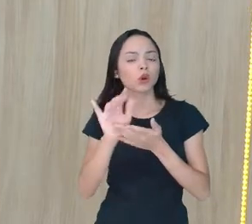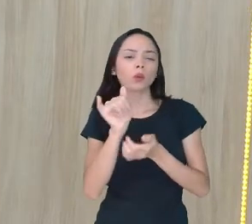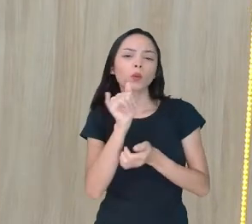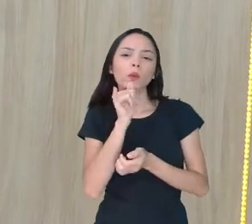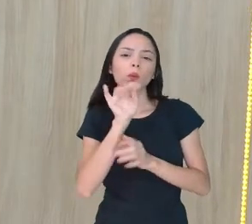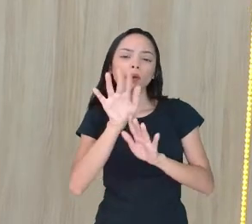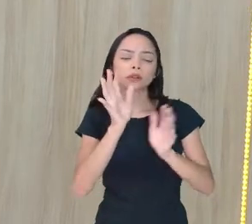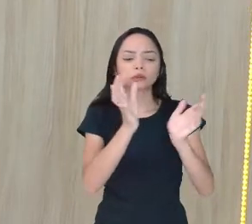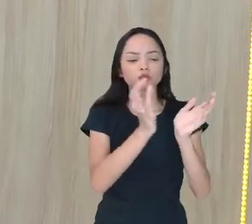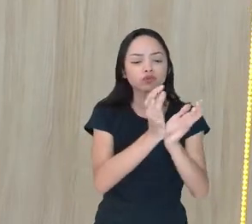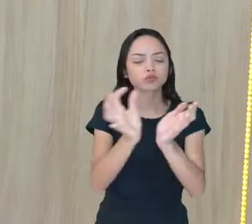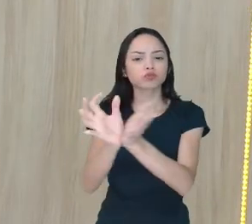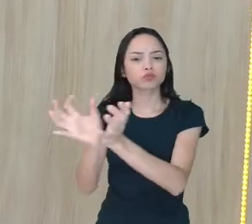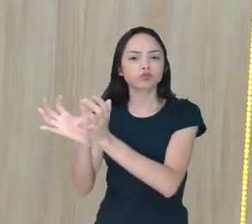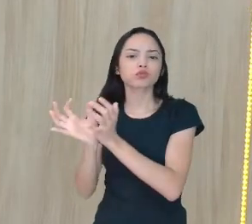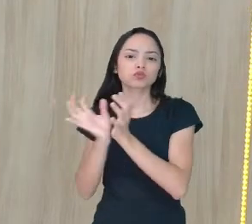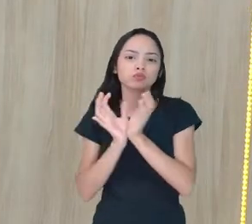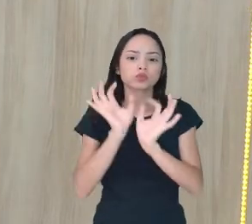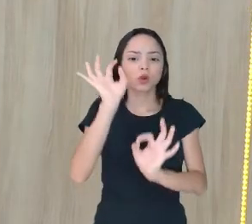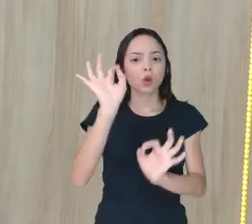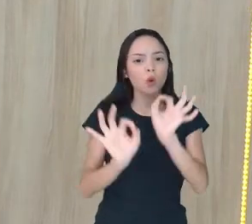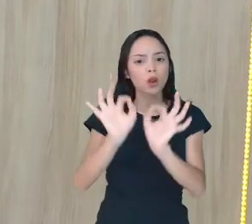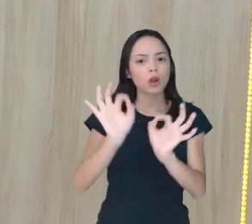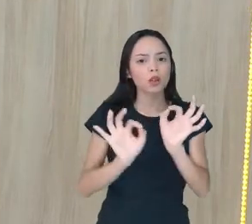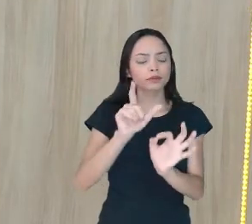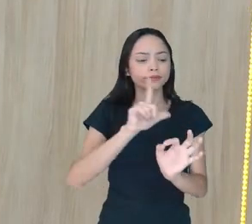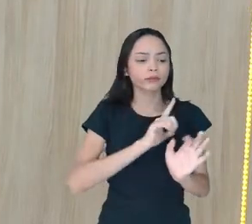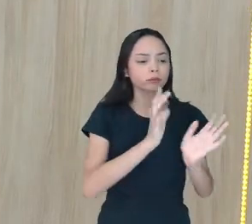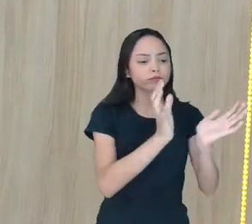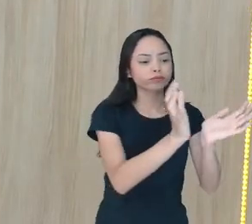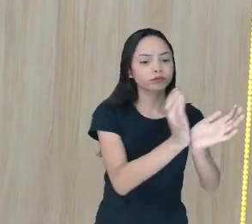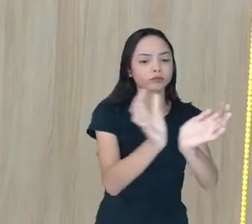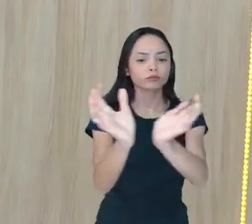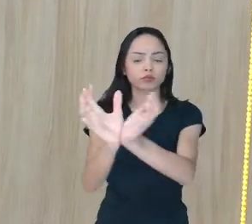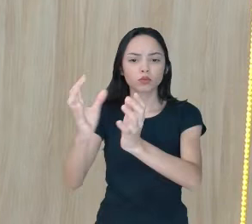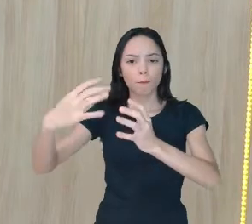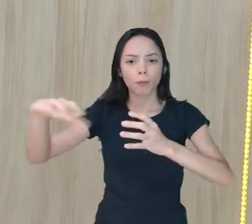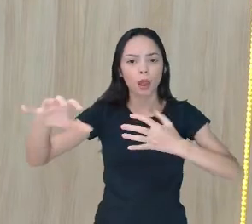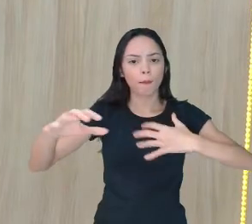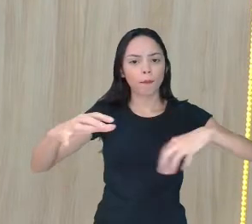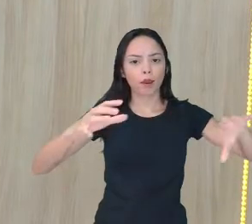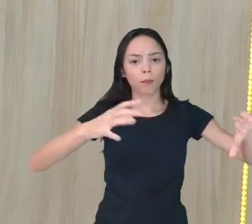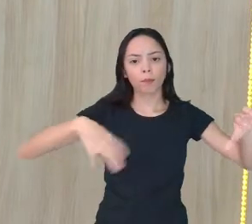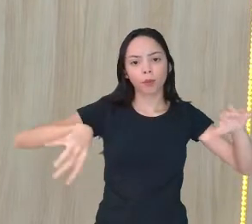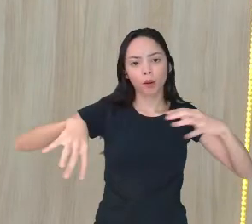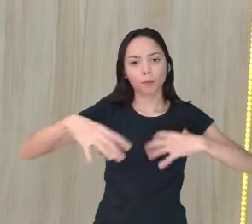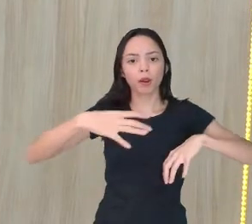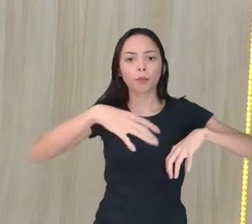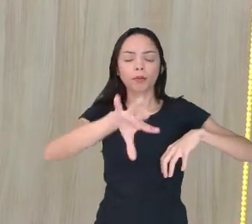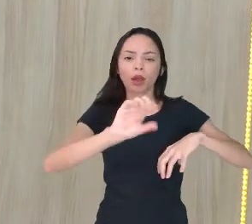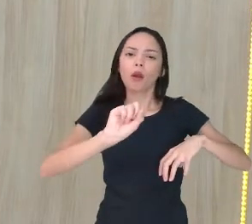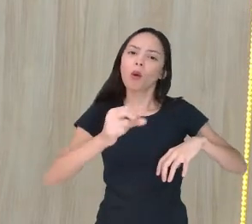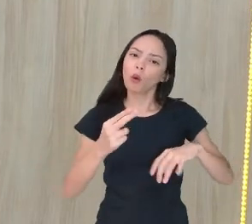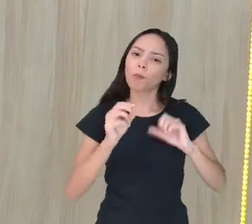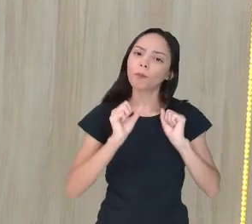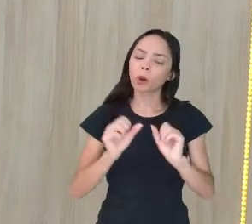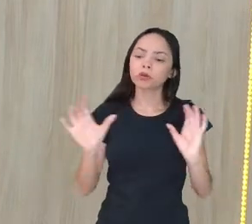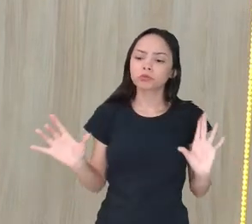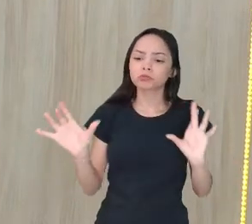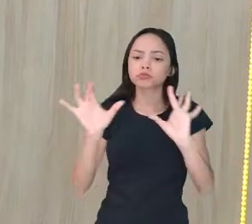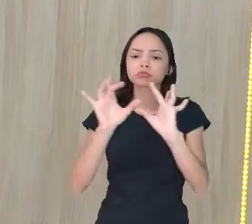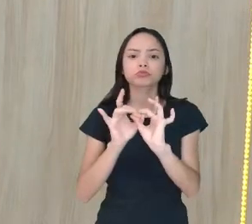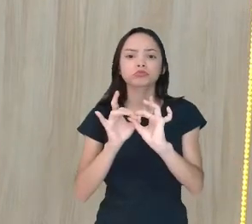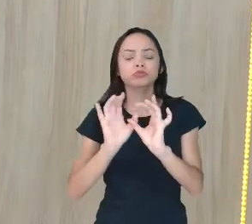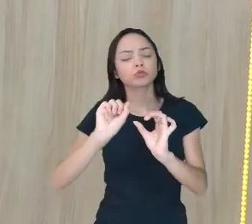de grupos, né, que se organizam por setores, né, ou por afinidades, né, ou por